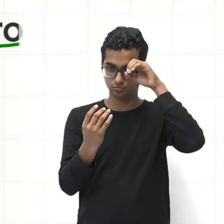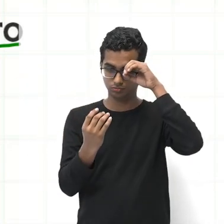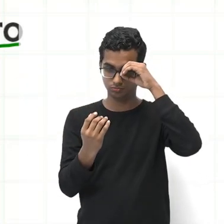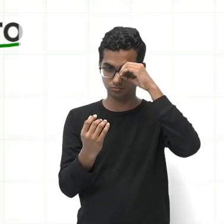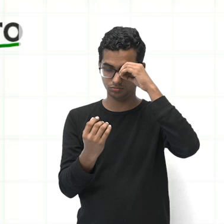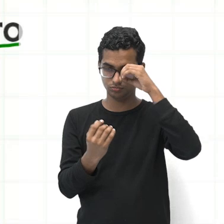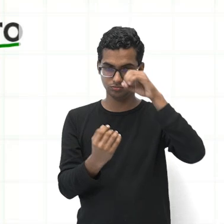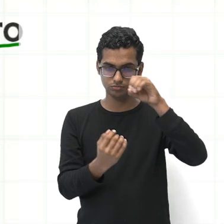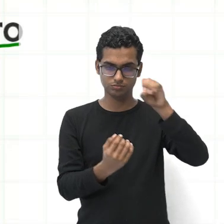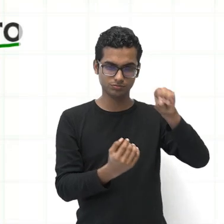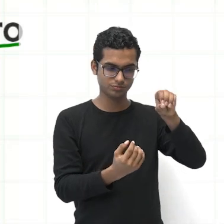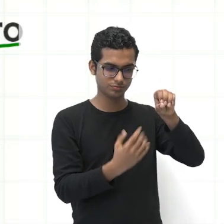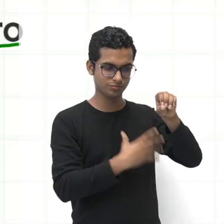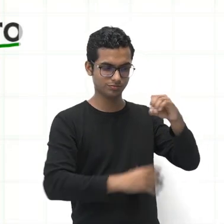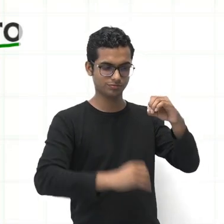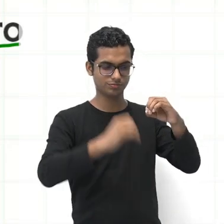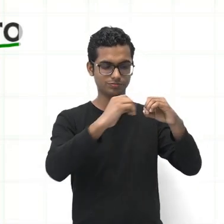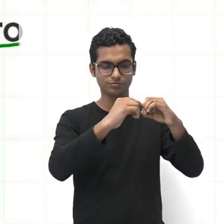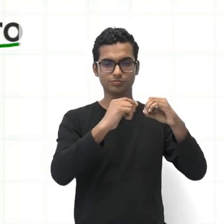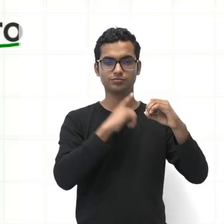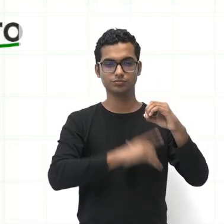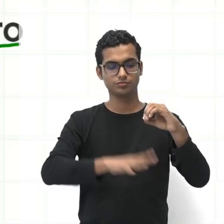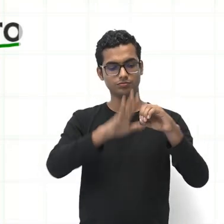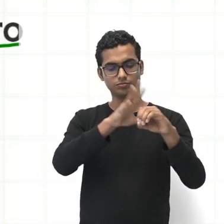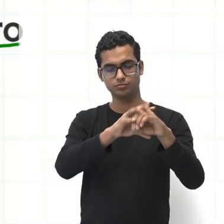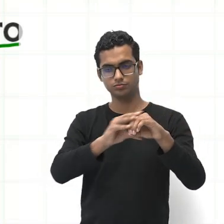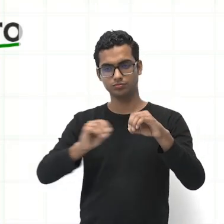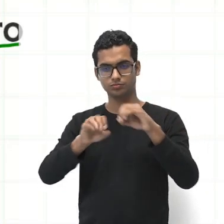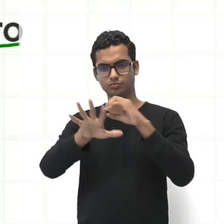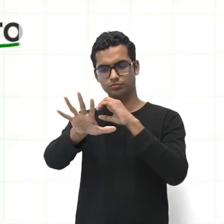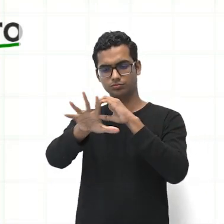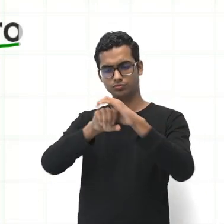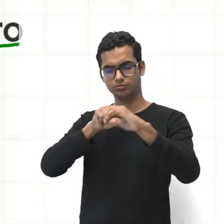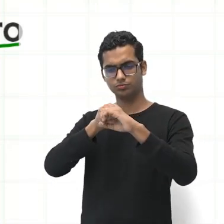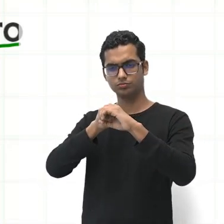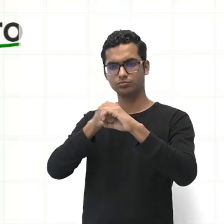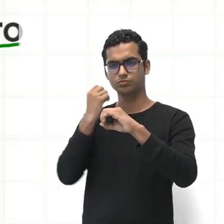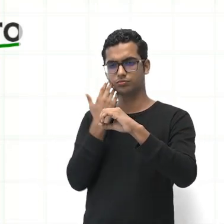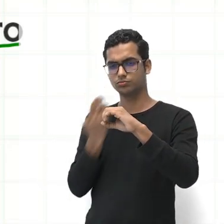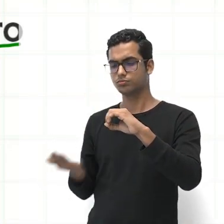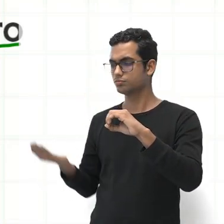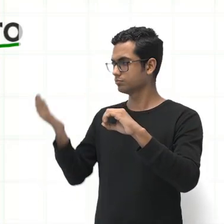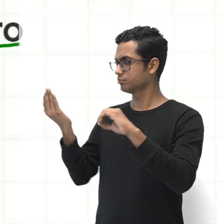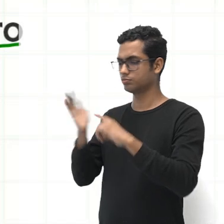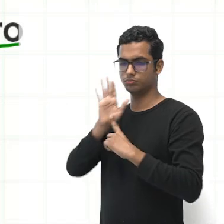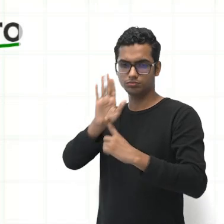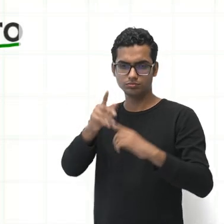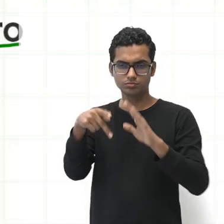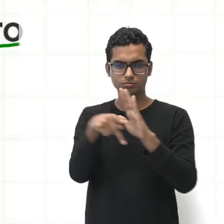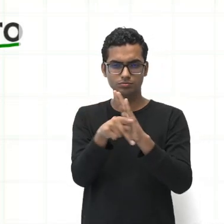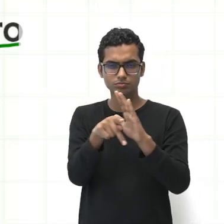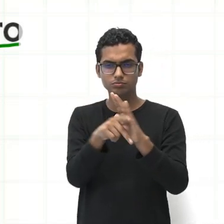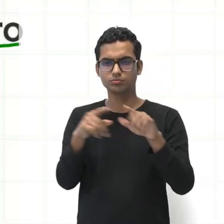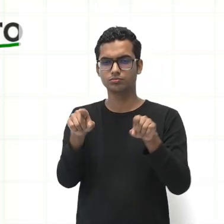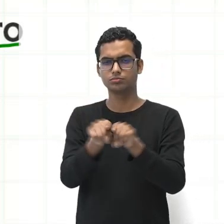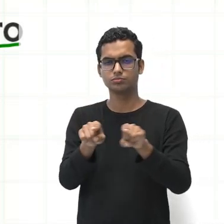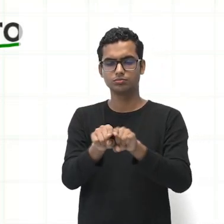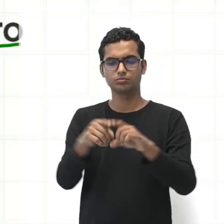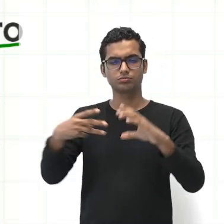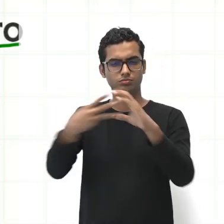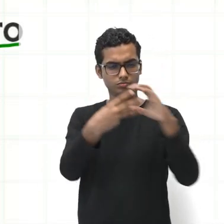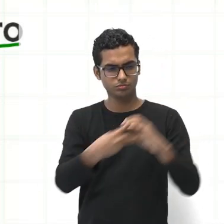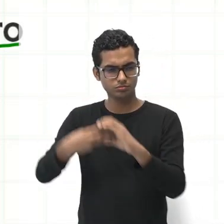observem aqui as células que aqui estão, os cones e bastonetes, que são